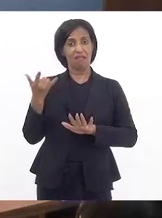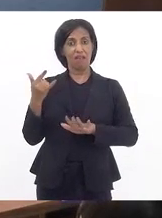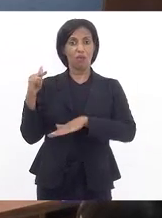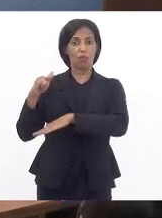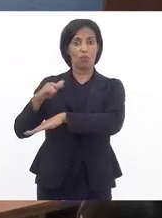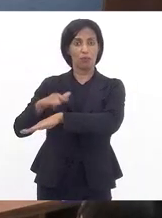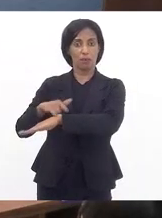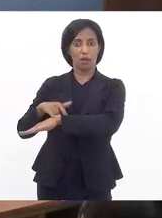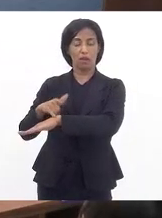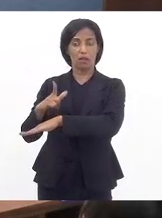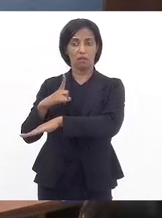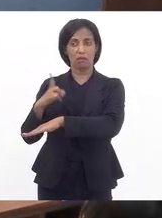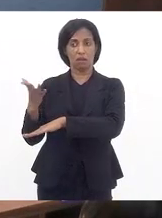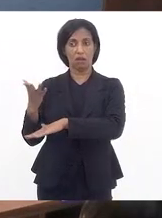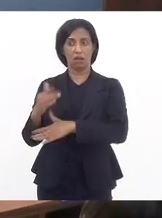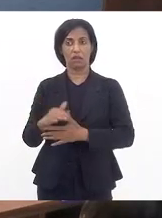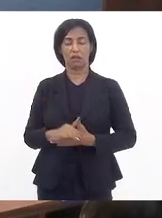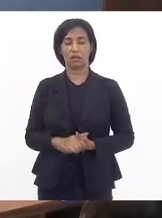interno